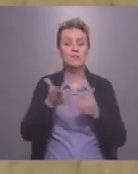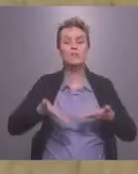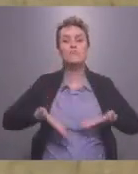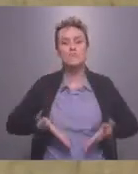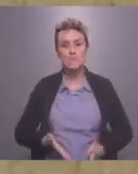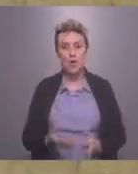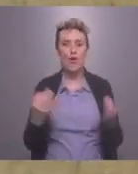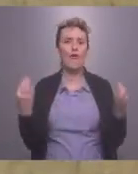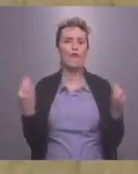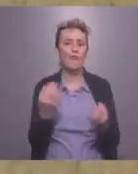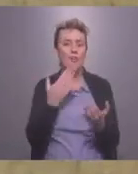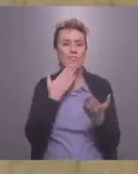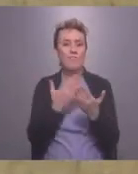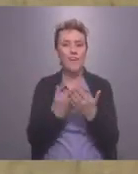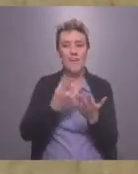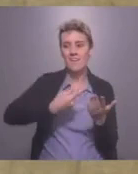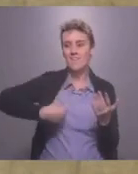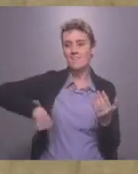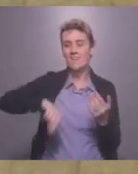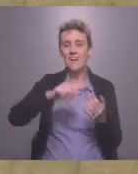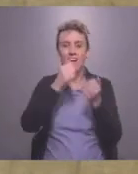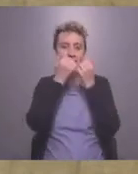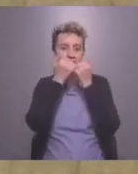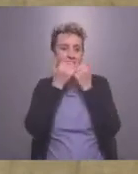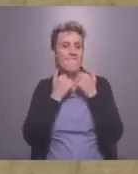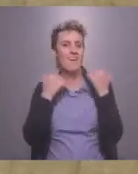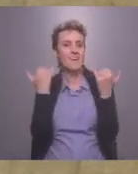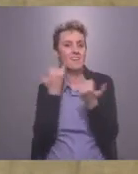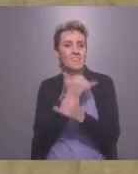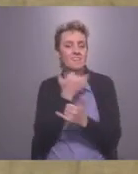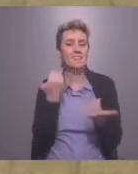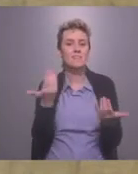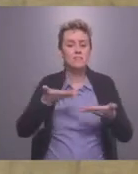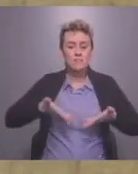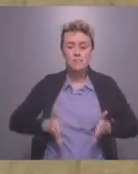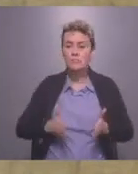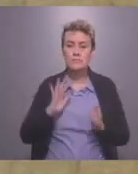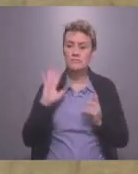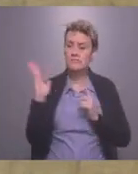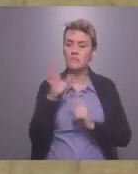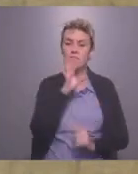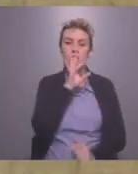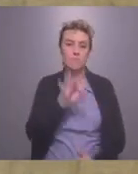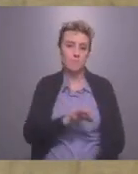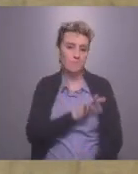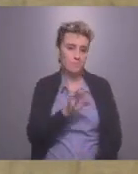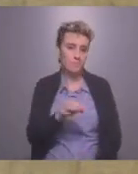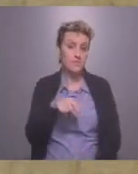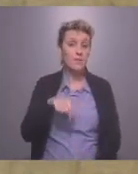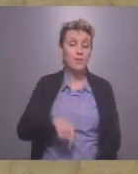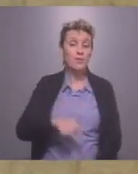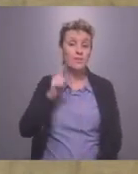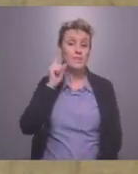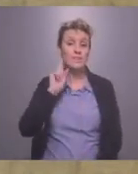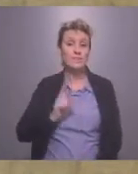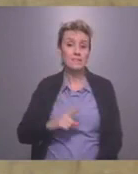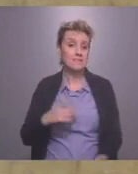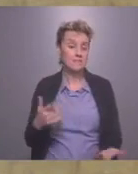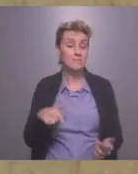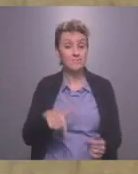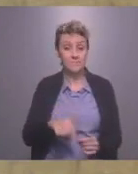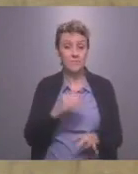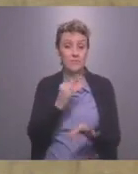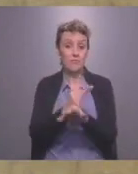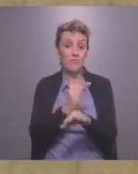e este é um motivo de alegria, e Cristo nasceu numa família. E neste dia em que celebramos a